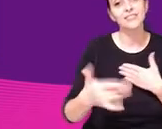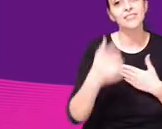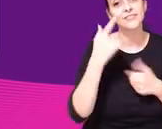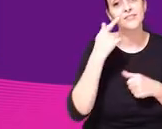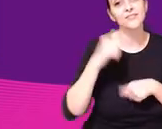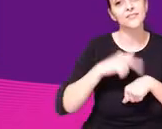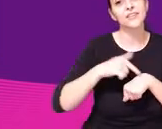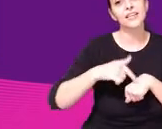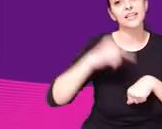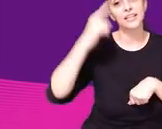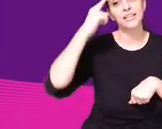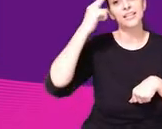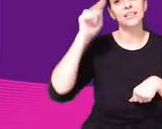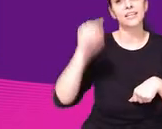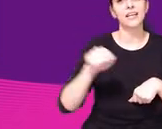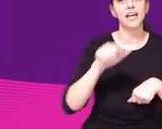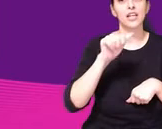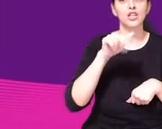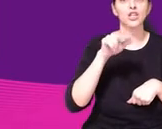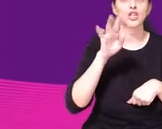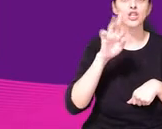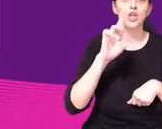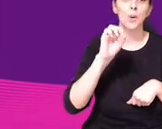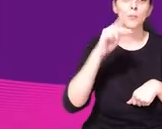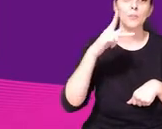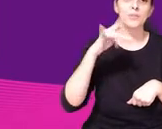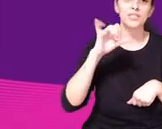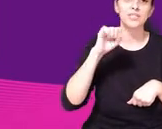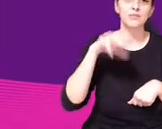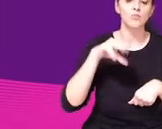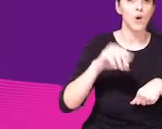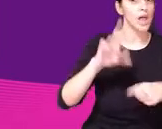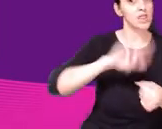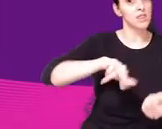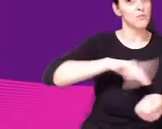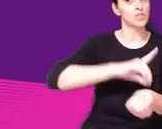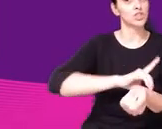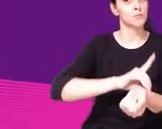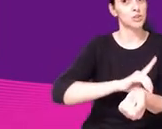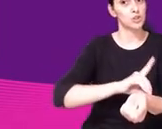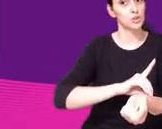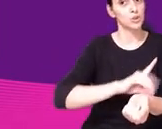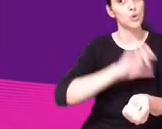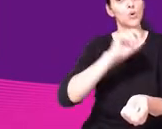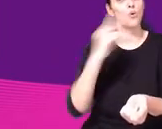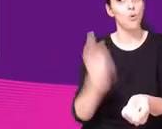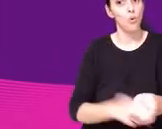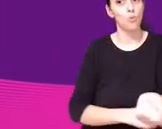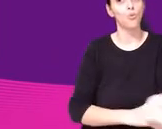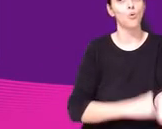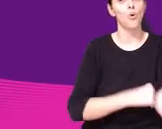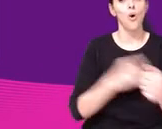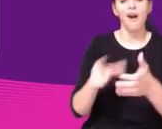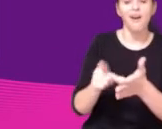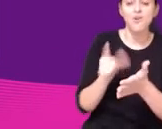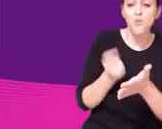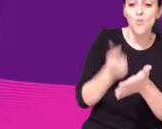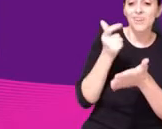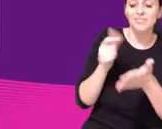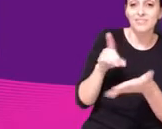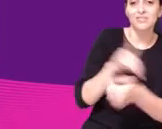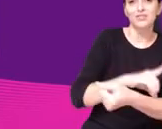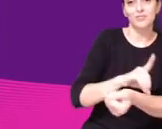Lembrando que o empatropismo são pacientes não diabéticos ou pacientes pré-diabéticos.